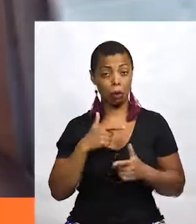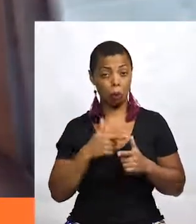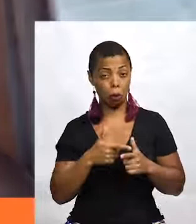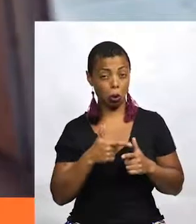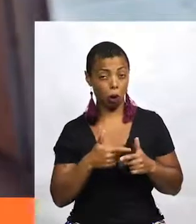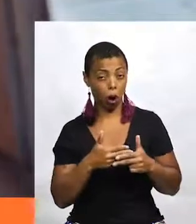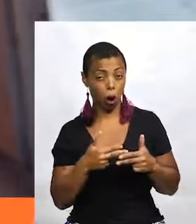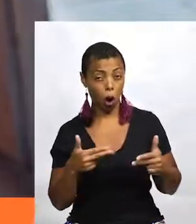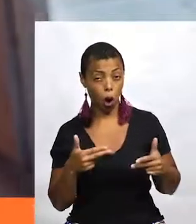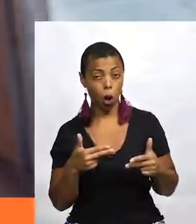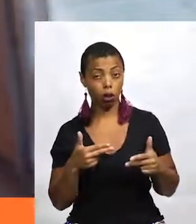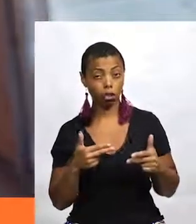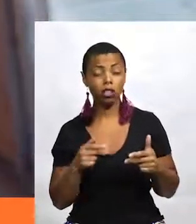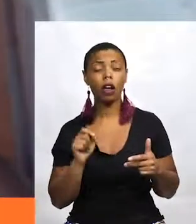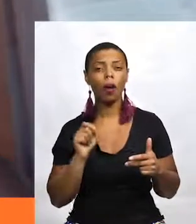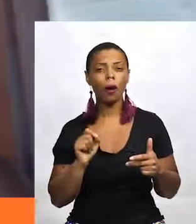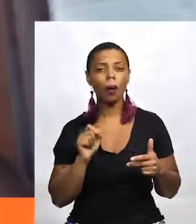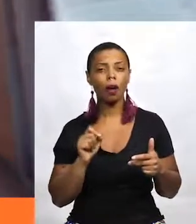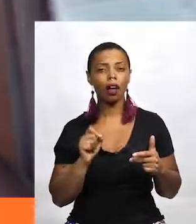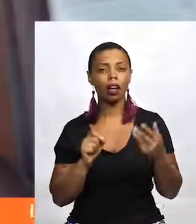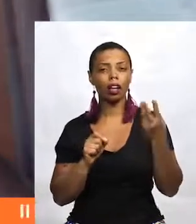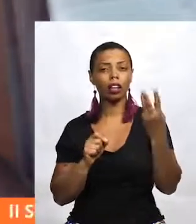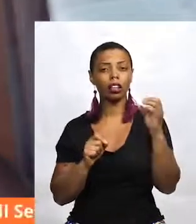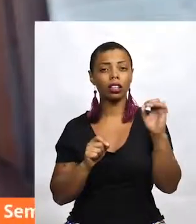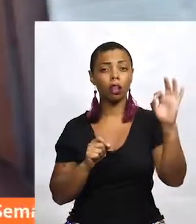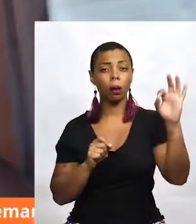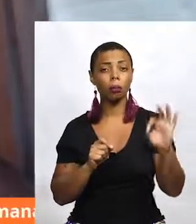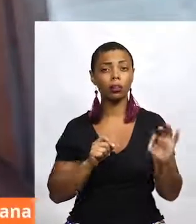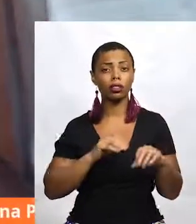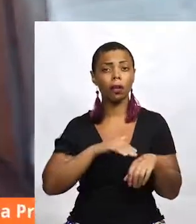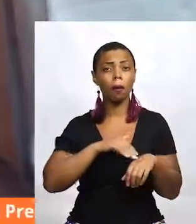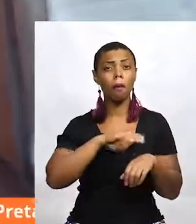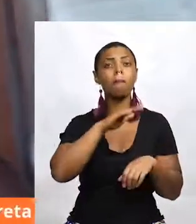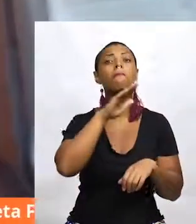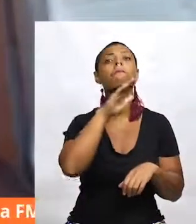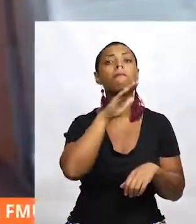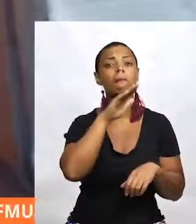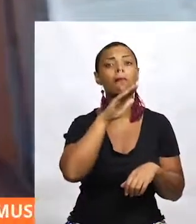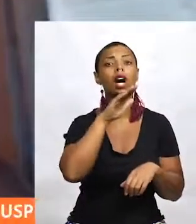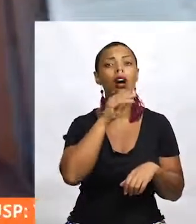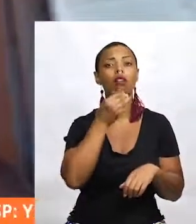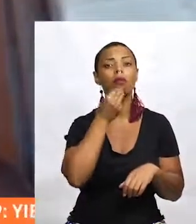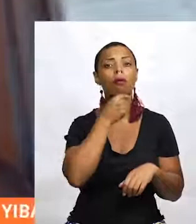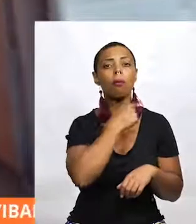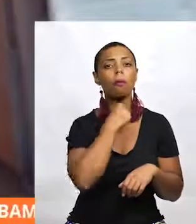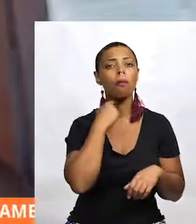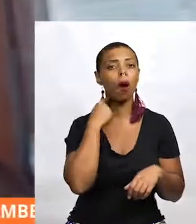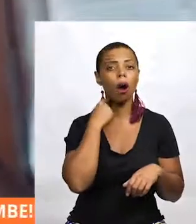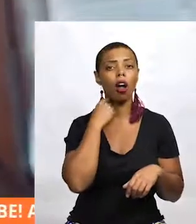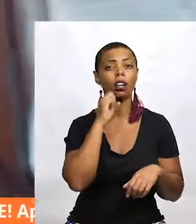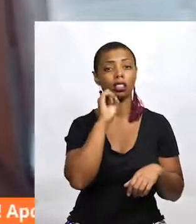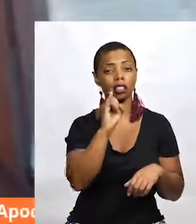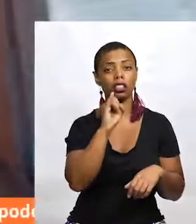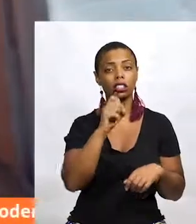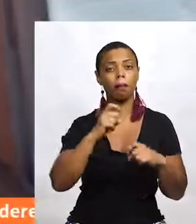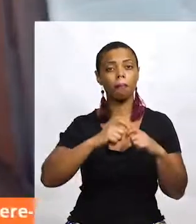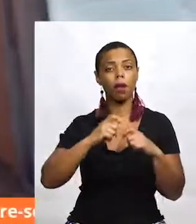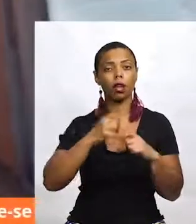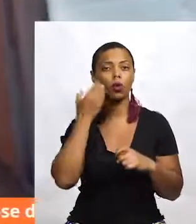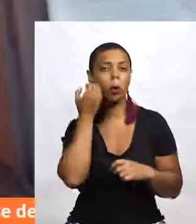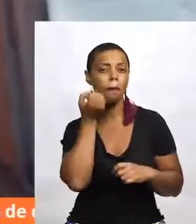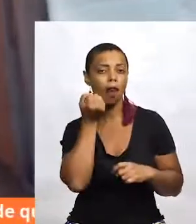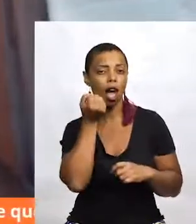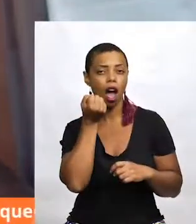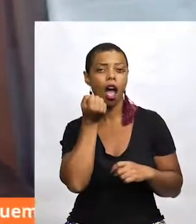acho que 30% mais chance de falecer nas mãos de um médico branco do que de um médico negro, talvez a gente não veja mais